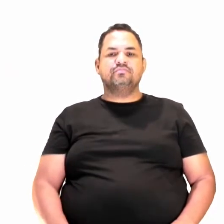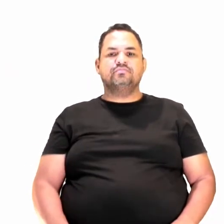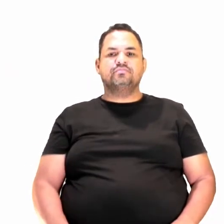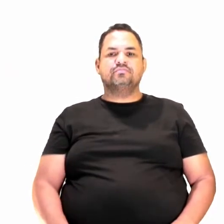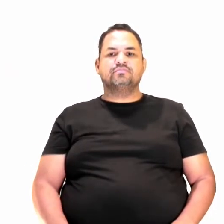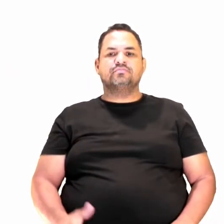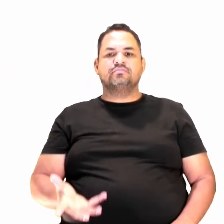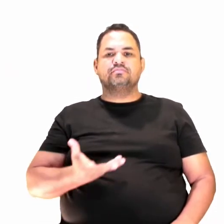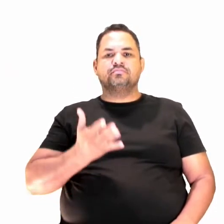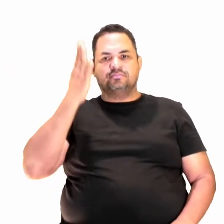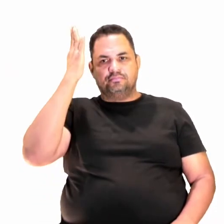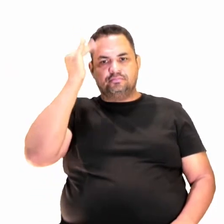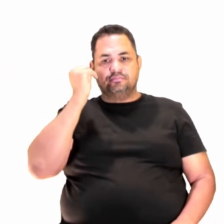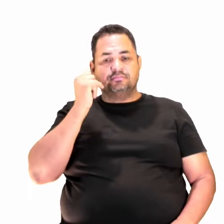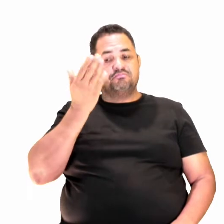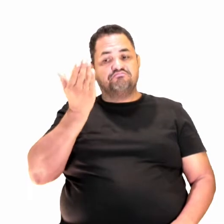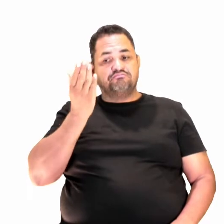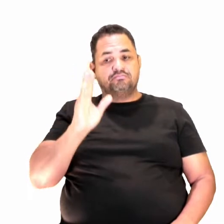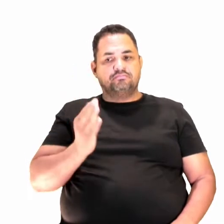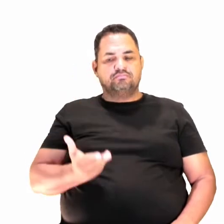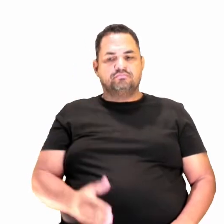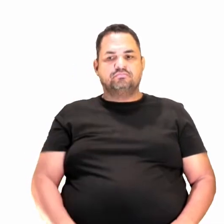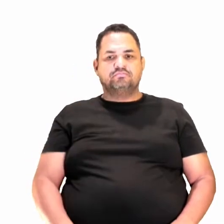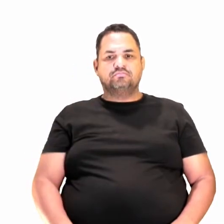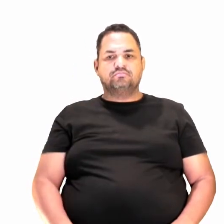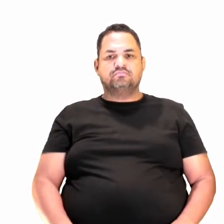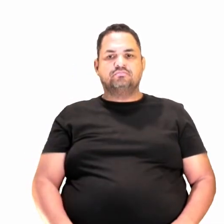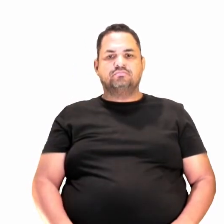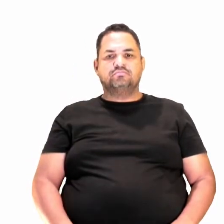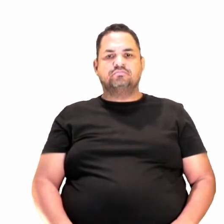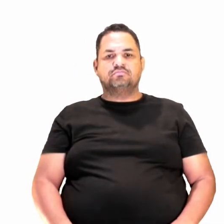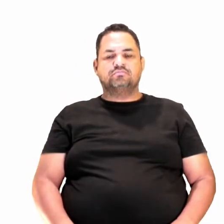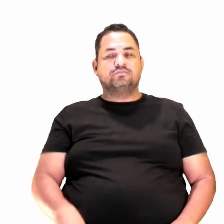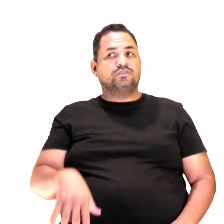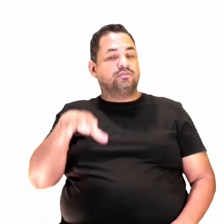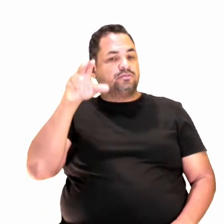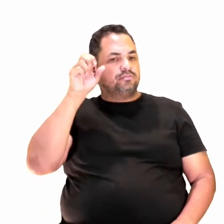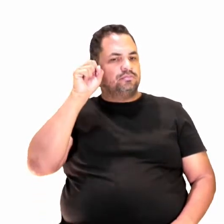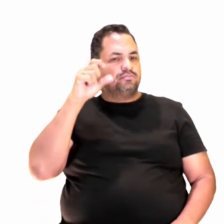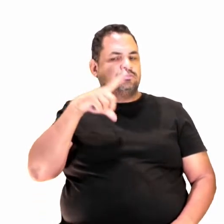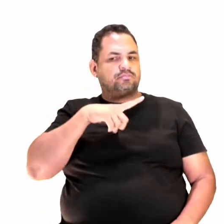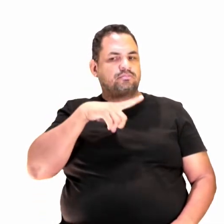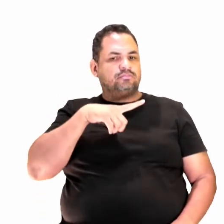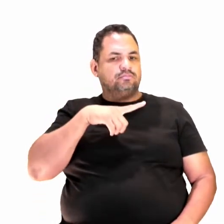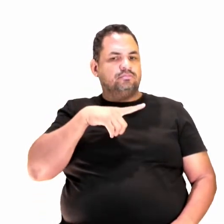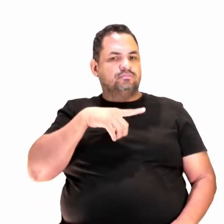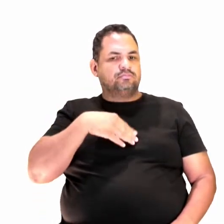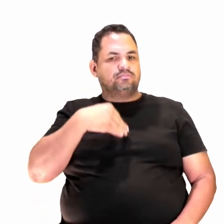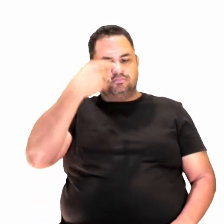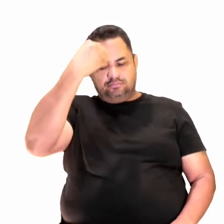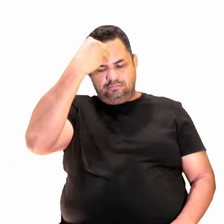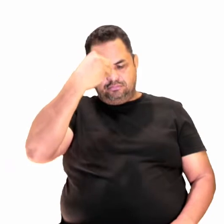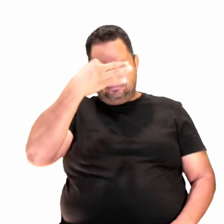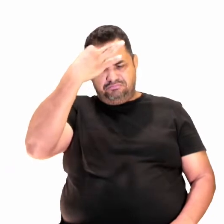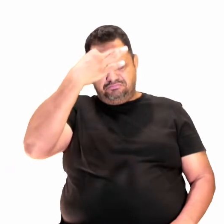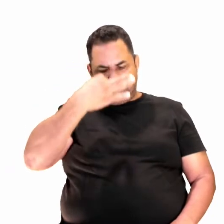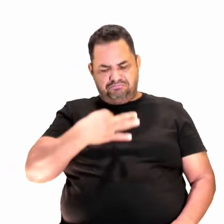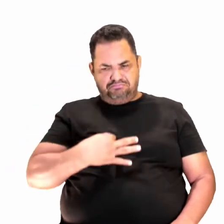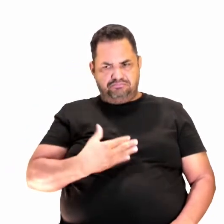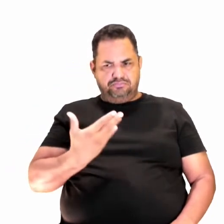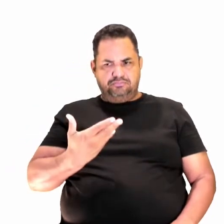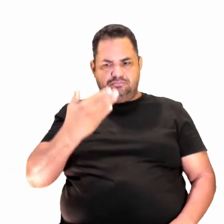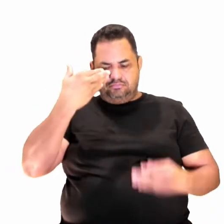adjetivo, caracterizando a palavra olhos. Blue eyes. Muito bem, tem mais informação